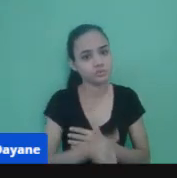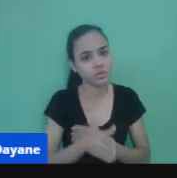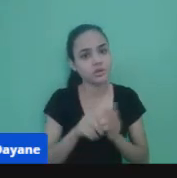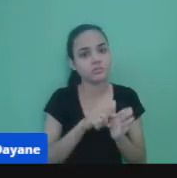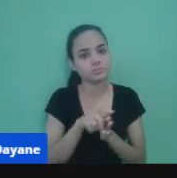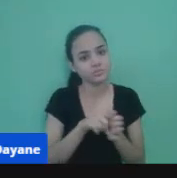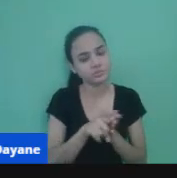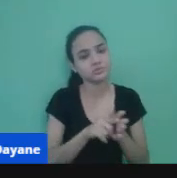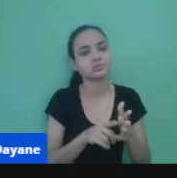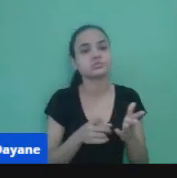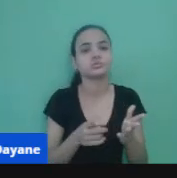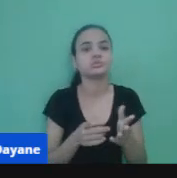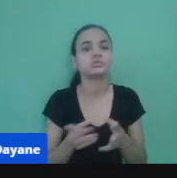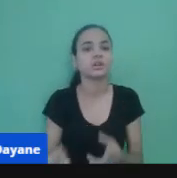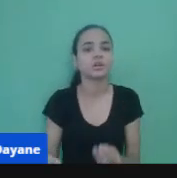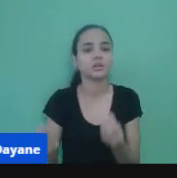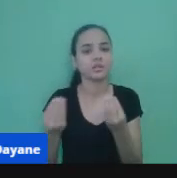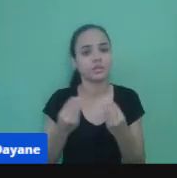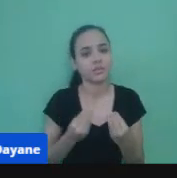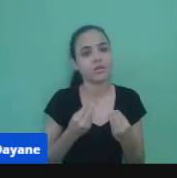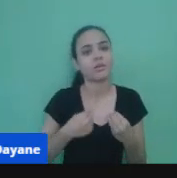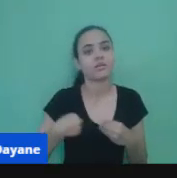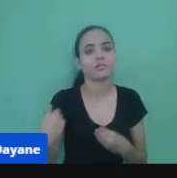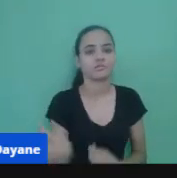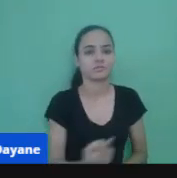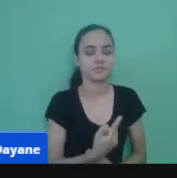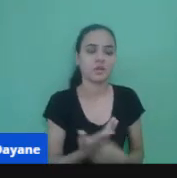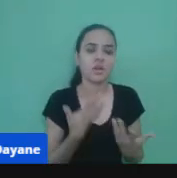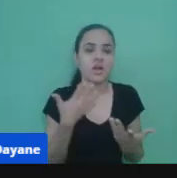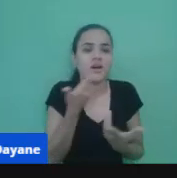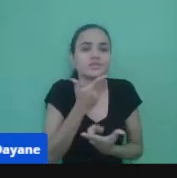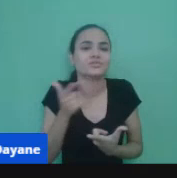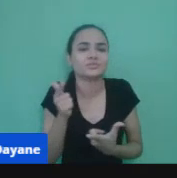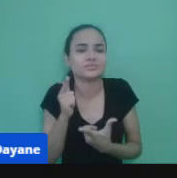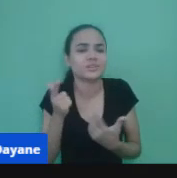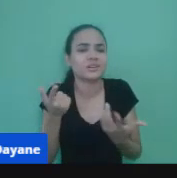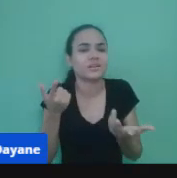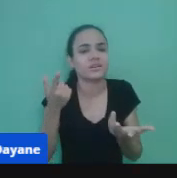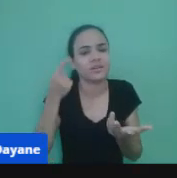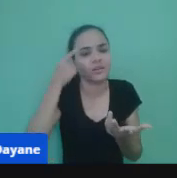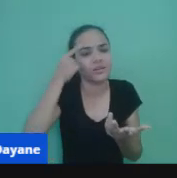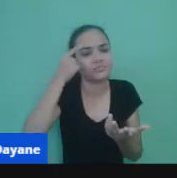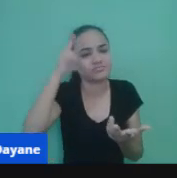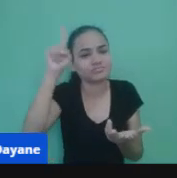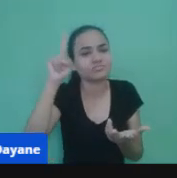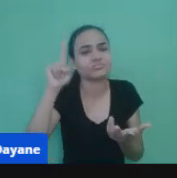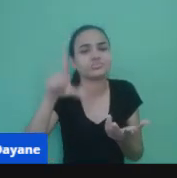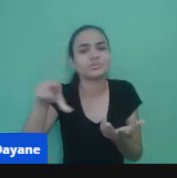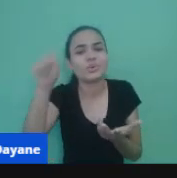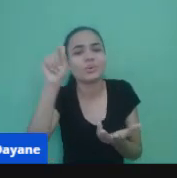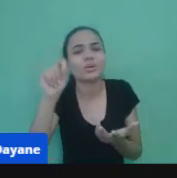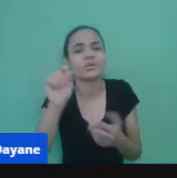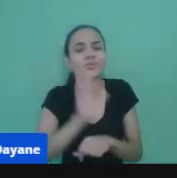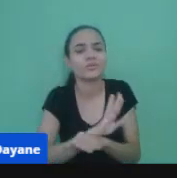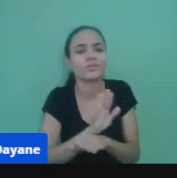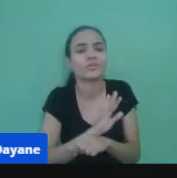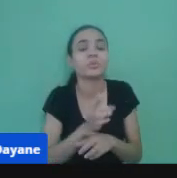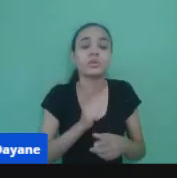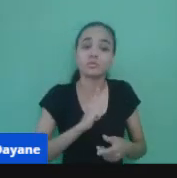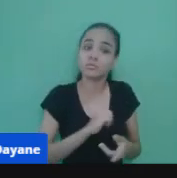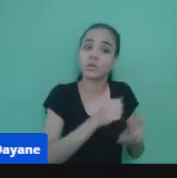tenho criatividade, eu não sei qual filme escolher. Tem a lista da Mariana. Então, assim, é uma